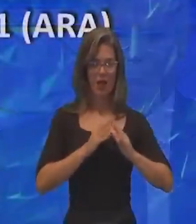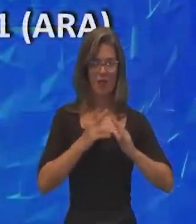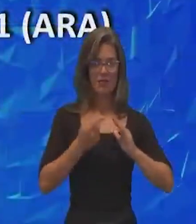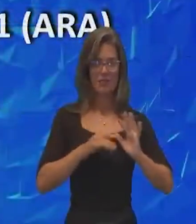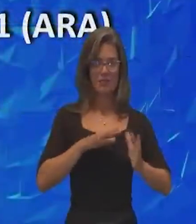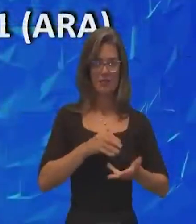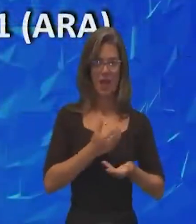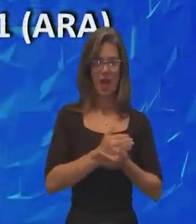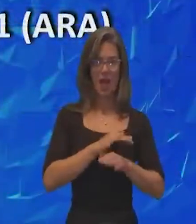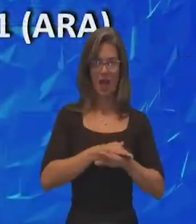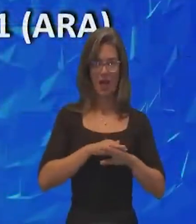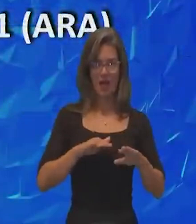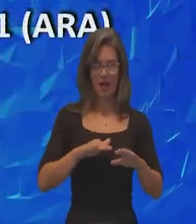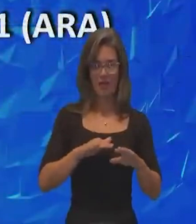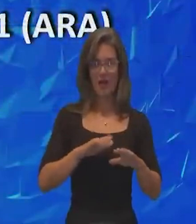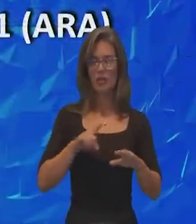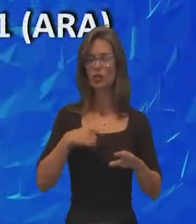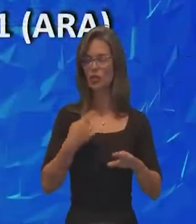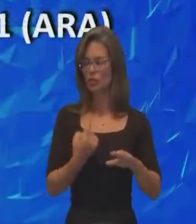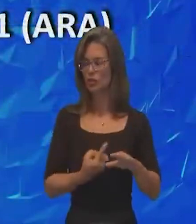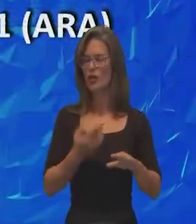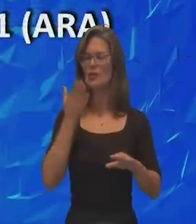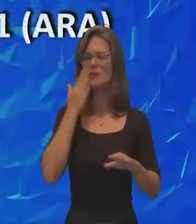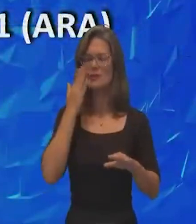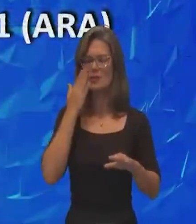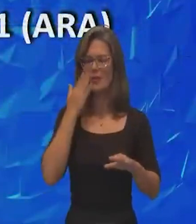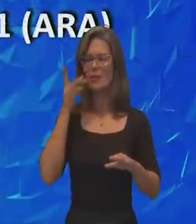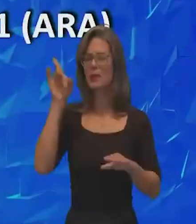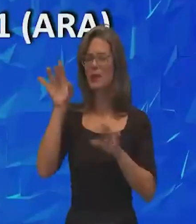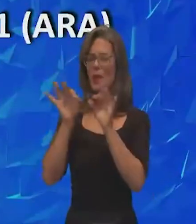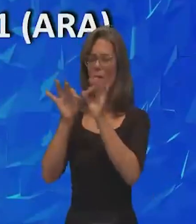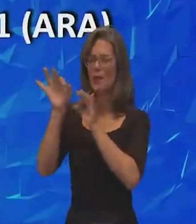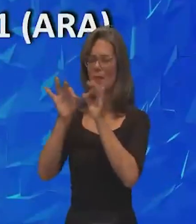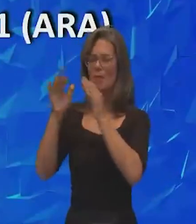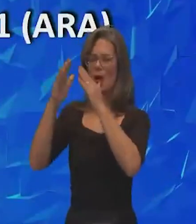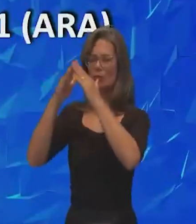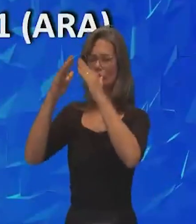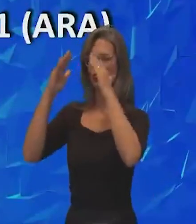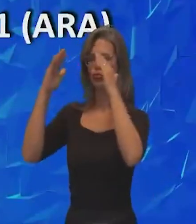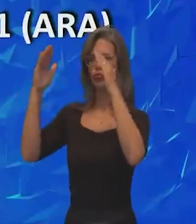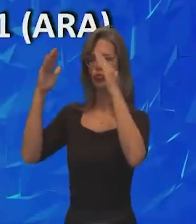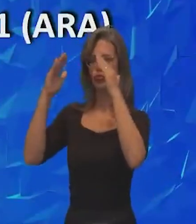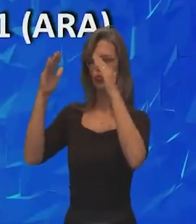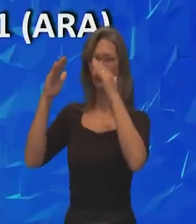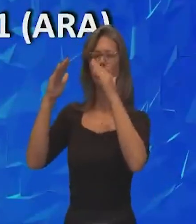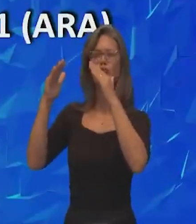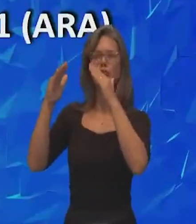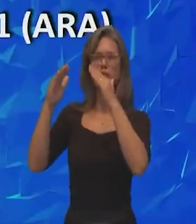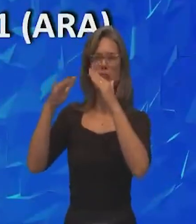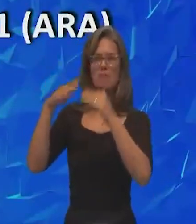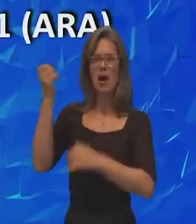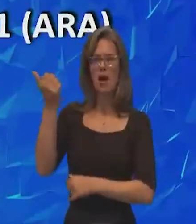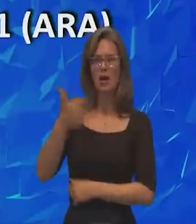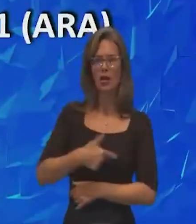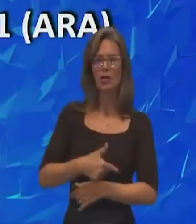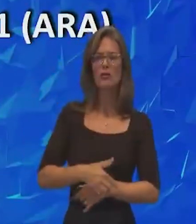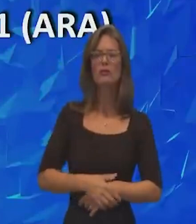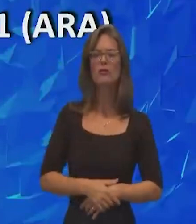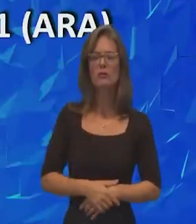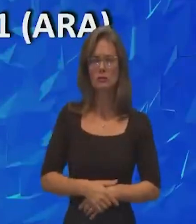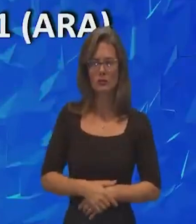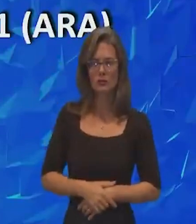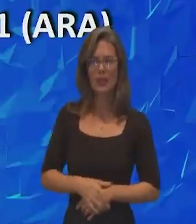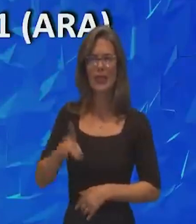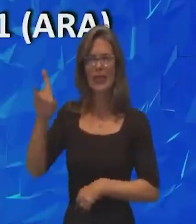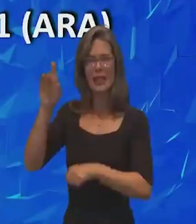se desfizer, temos da parte de Deus um edifício, casa não feita